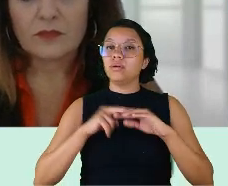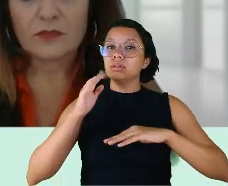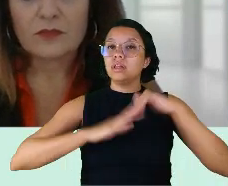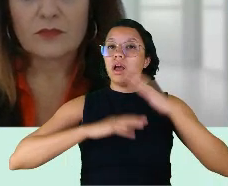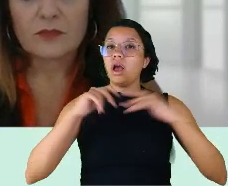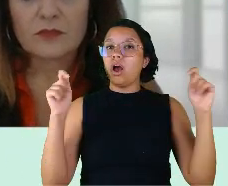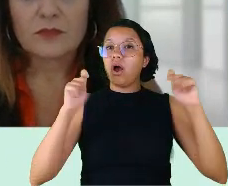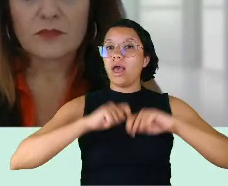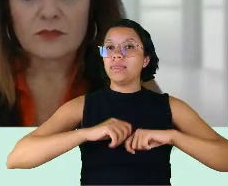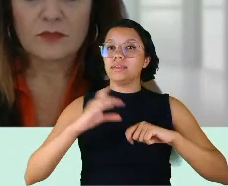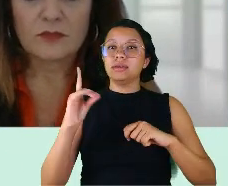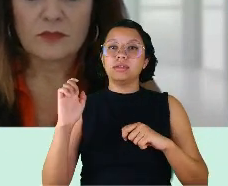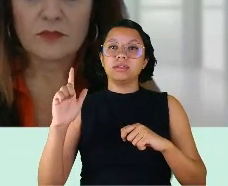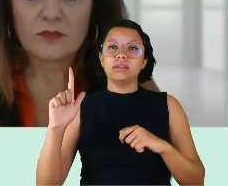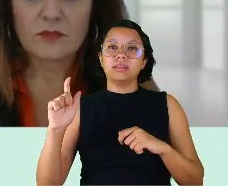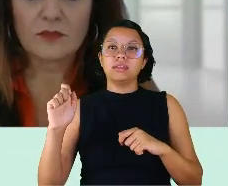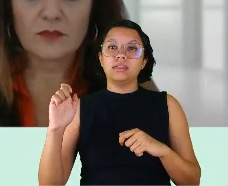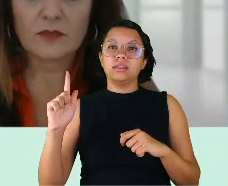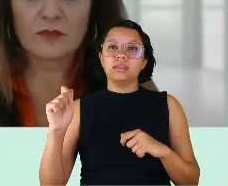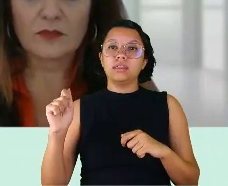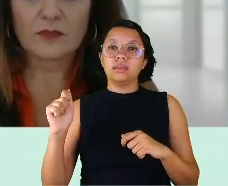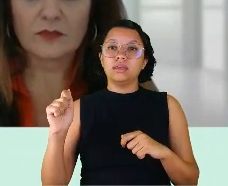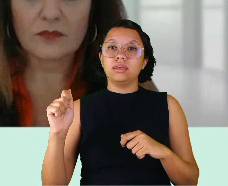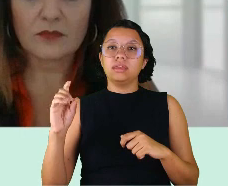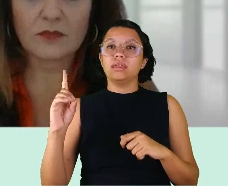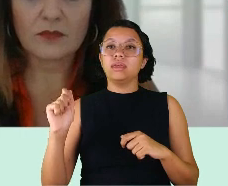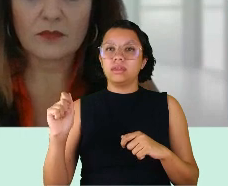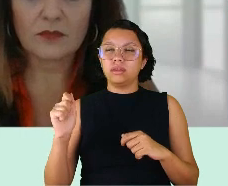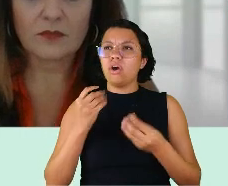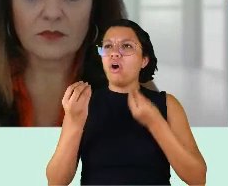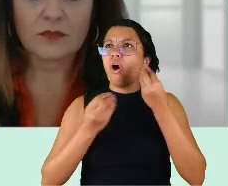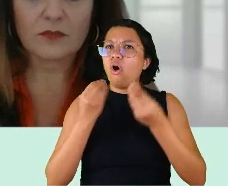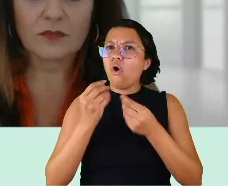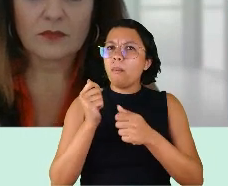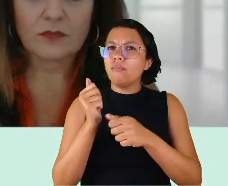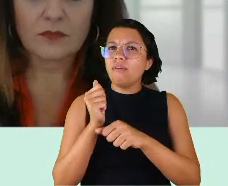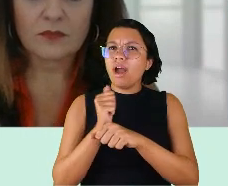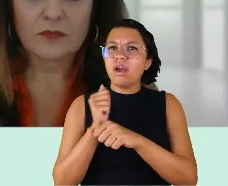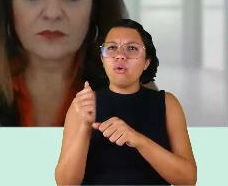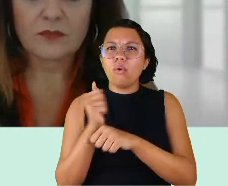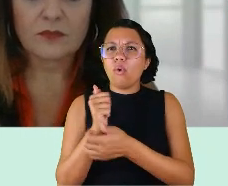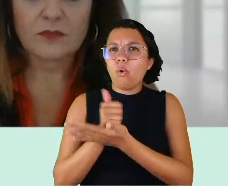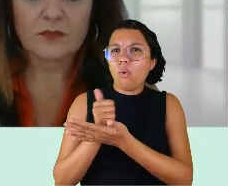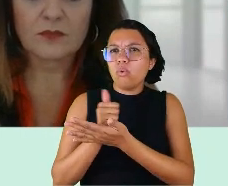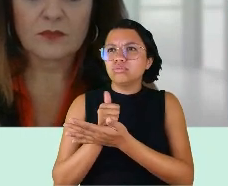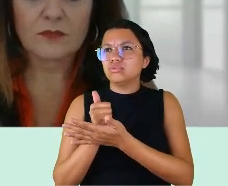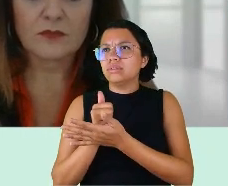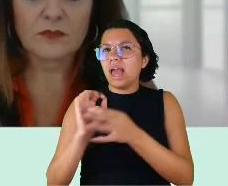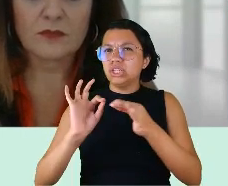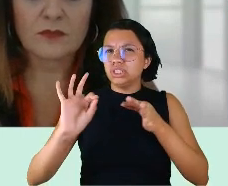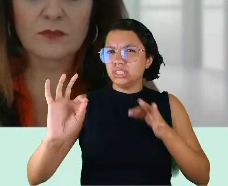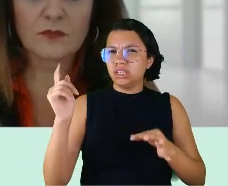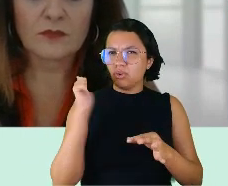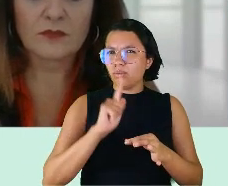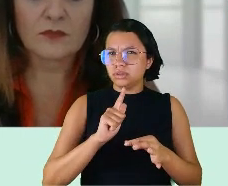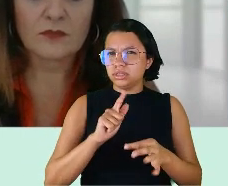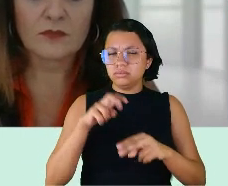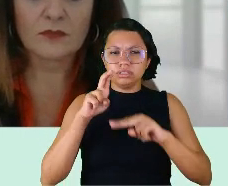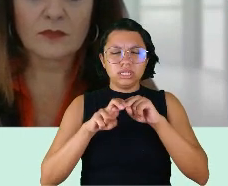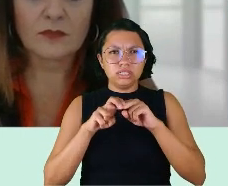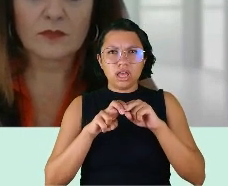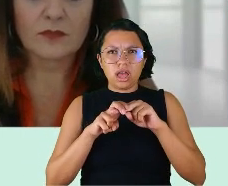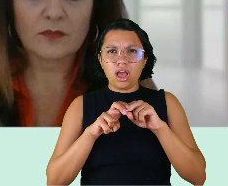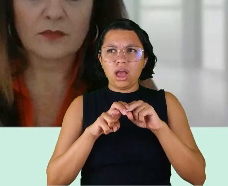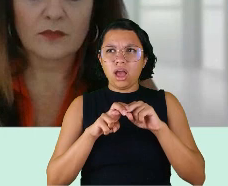da competência delegada. Como é que vai gerenciar isso? Como é que eu vou fazer? À distância eu vou conseguir fazer isso? Sentar